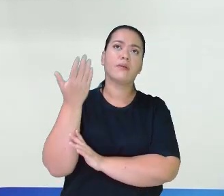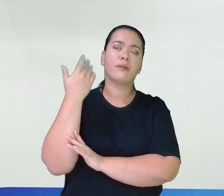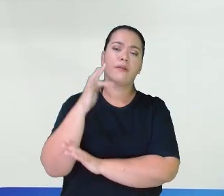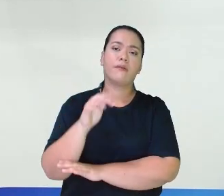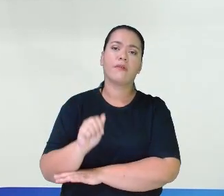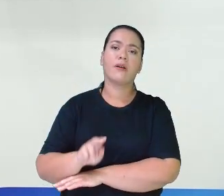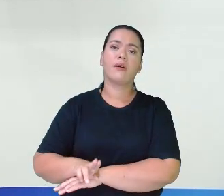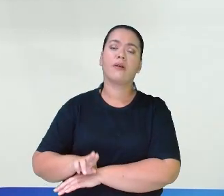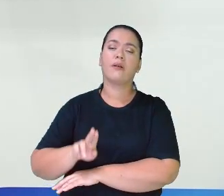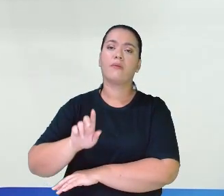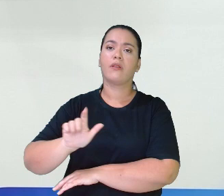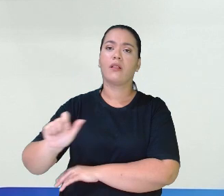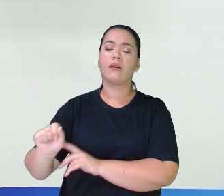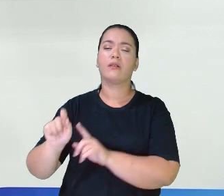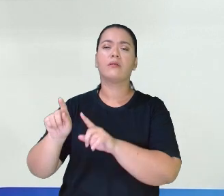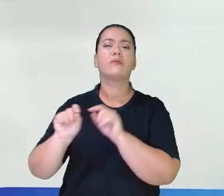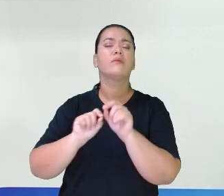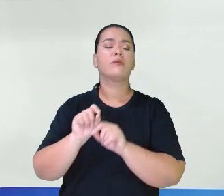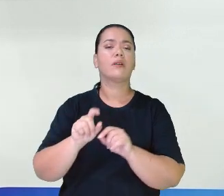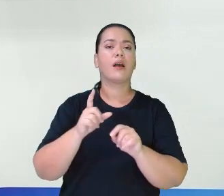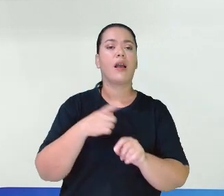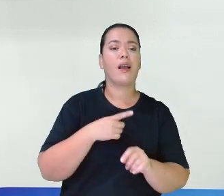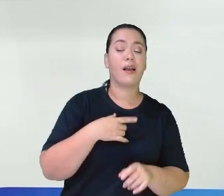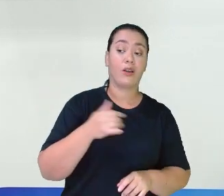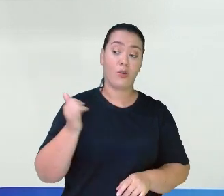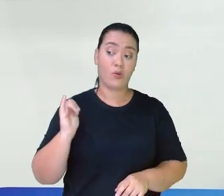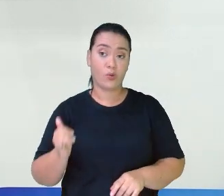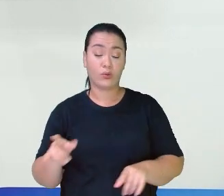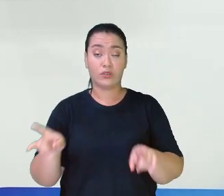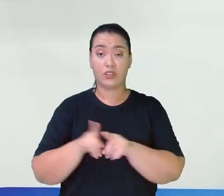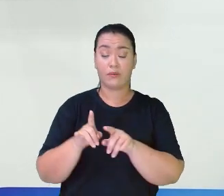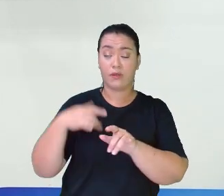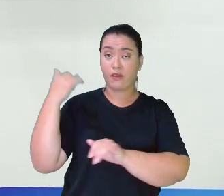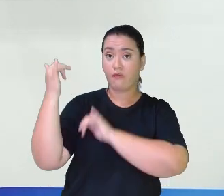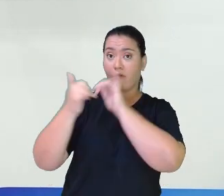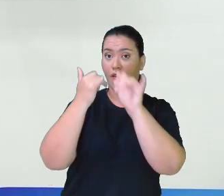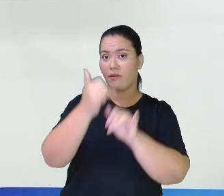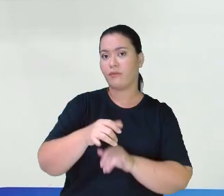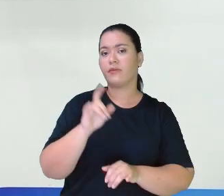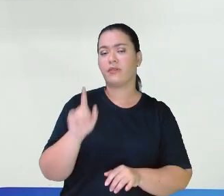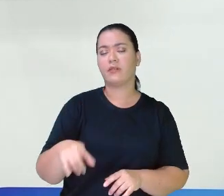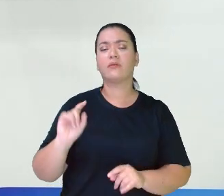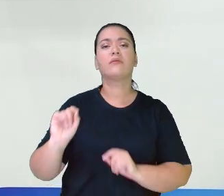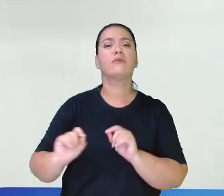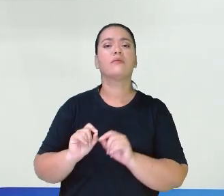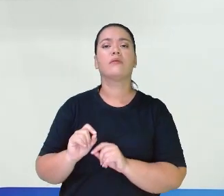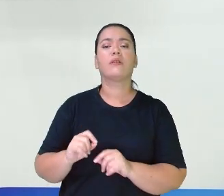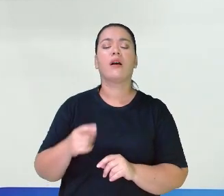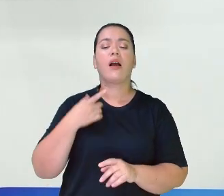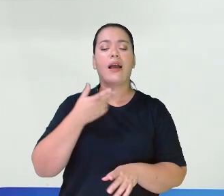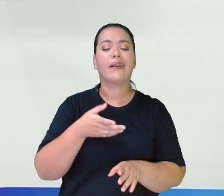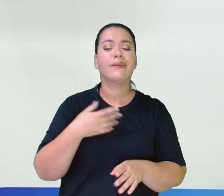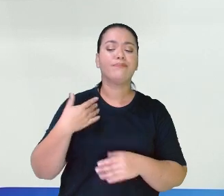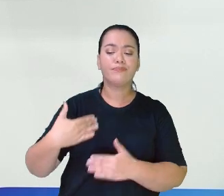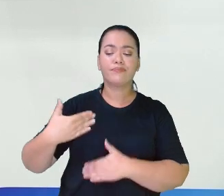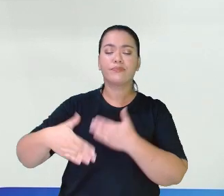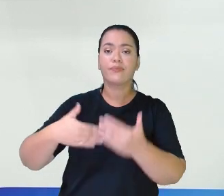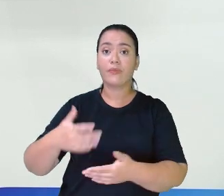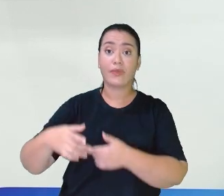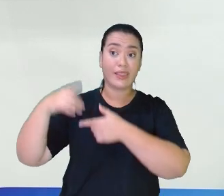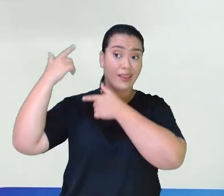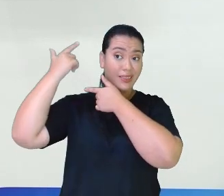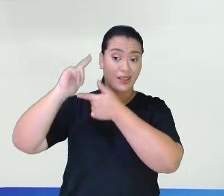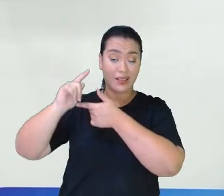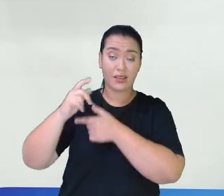passado, e nós vimos isso, que tanto os contos como as fábulas, eles eram passados oralmente, é tradição